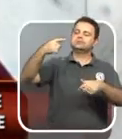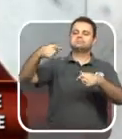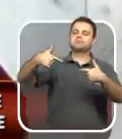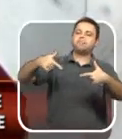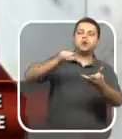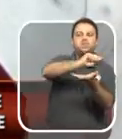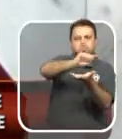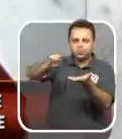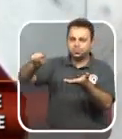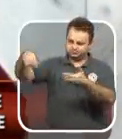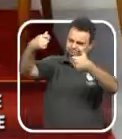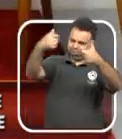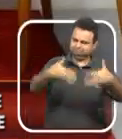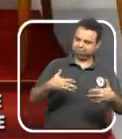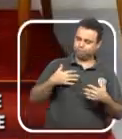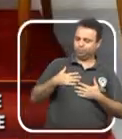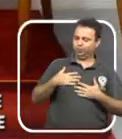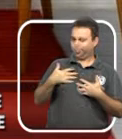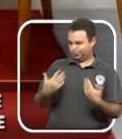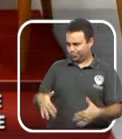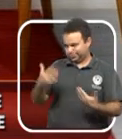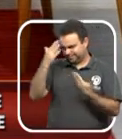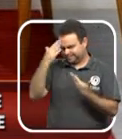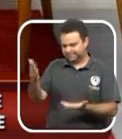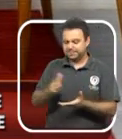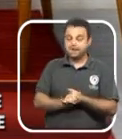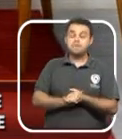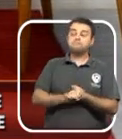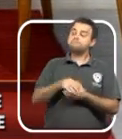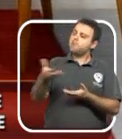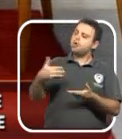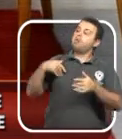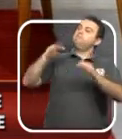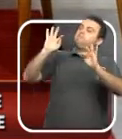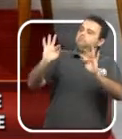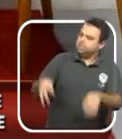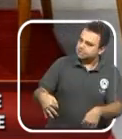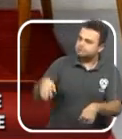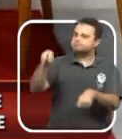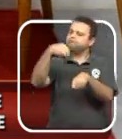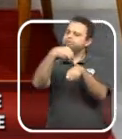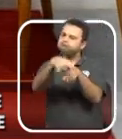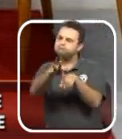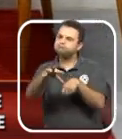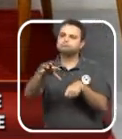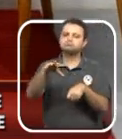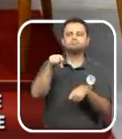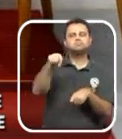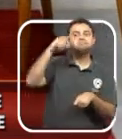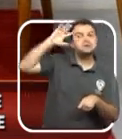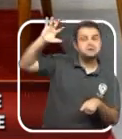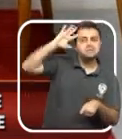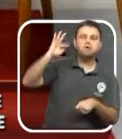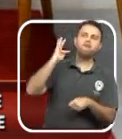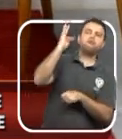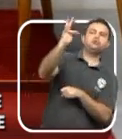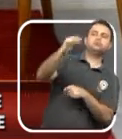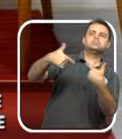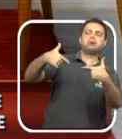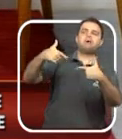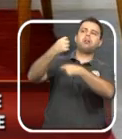sua disponibilidade, sua presença constante na TV Câmara, esclarecendo para toda a população tudo o que é preciso ser dito,